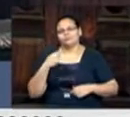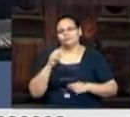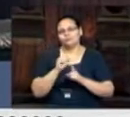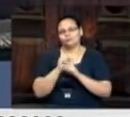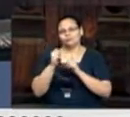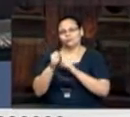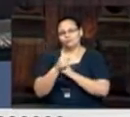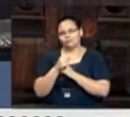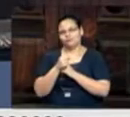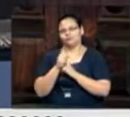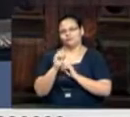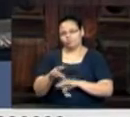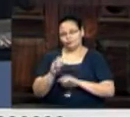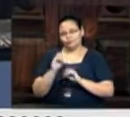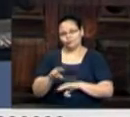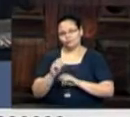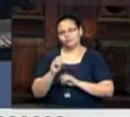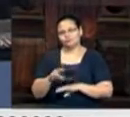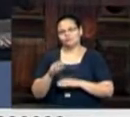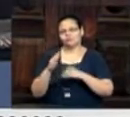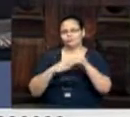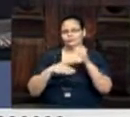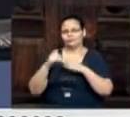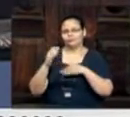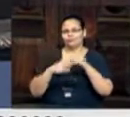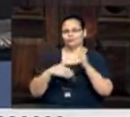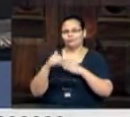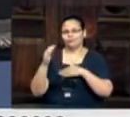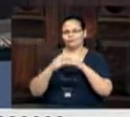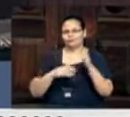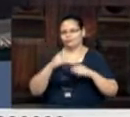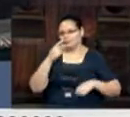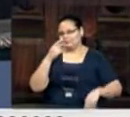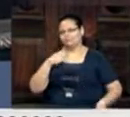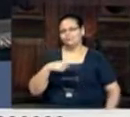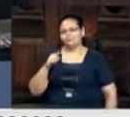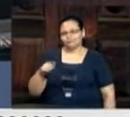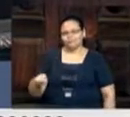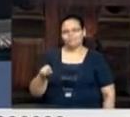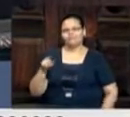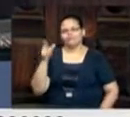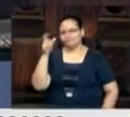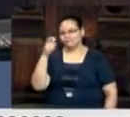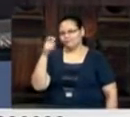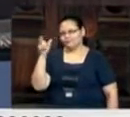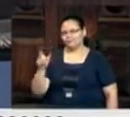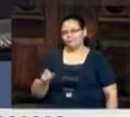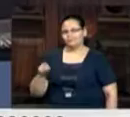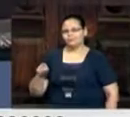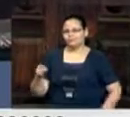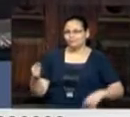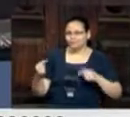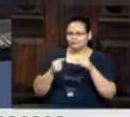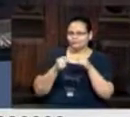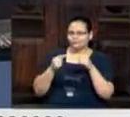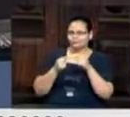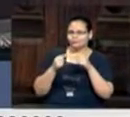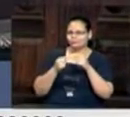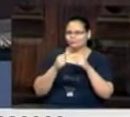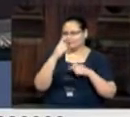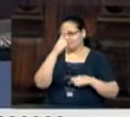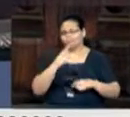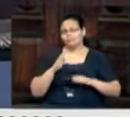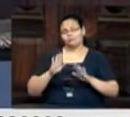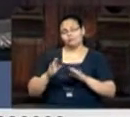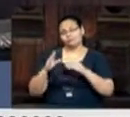socioeducativos, colocar profissionais com o perfil que ele, DEGASE, entende ser mais adequada. Mas o que define isso é o